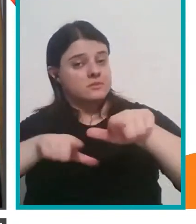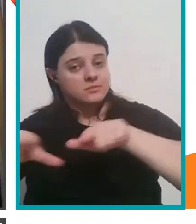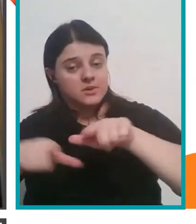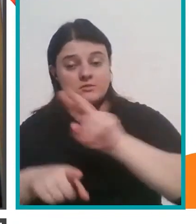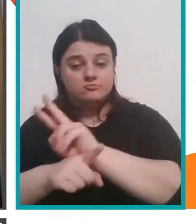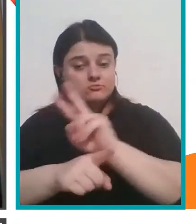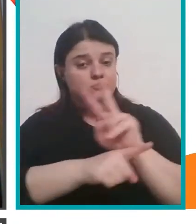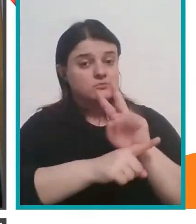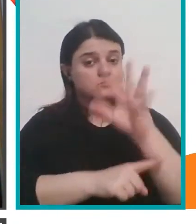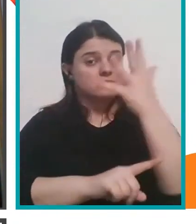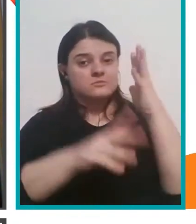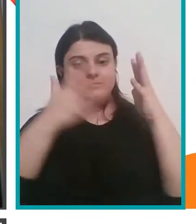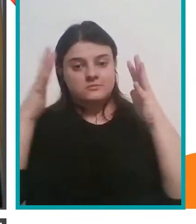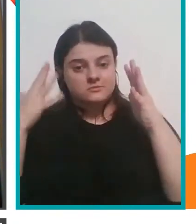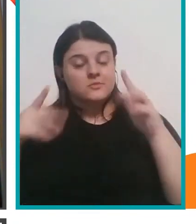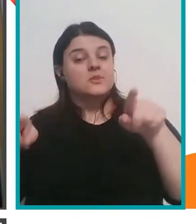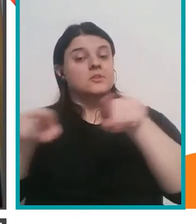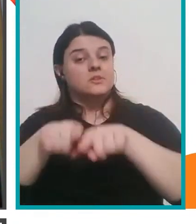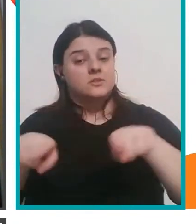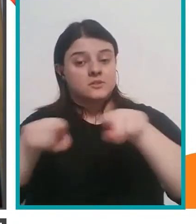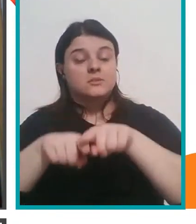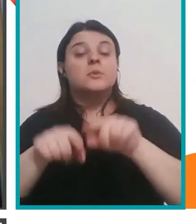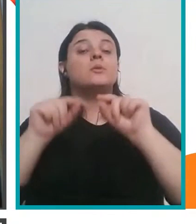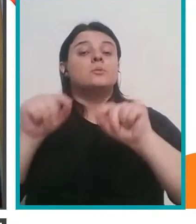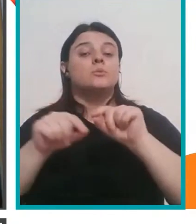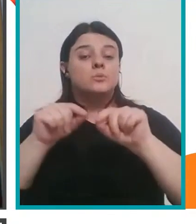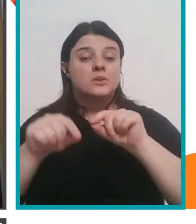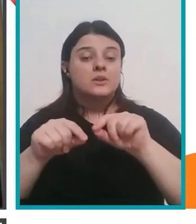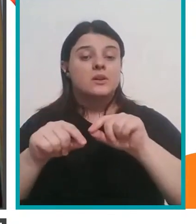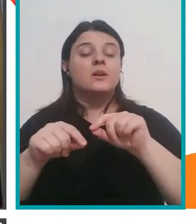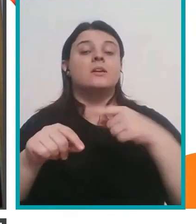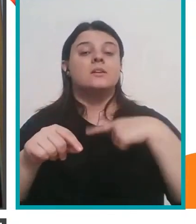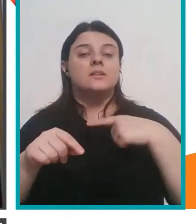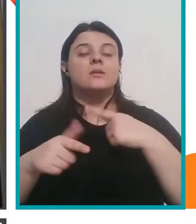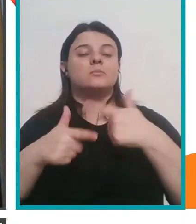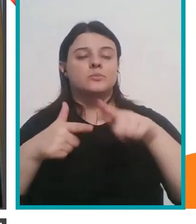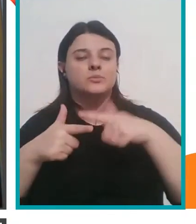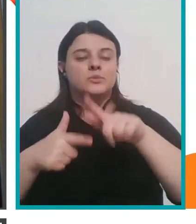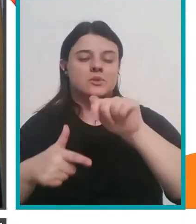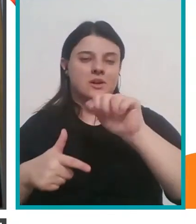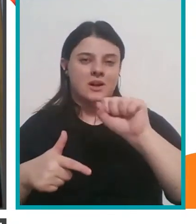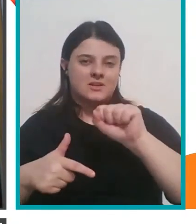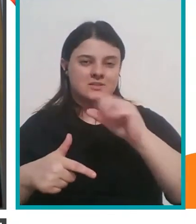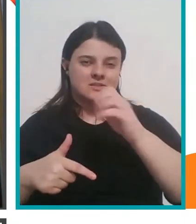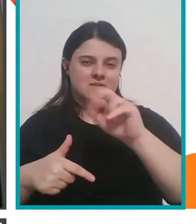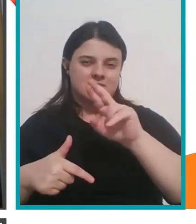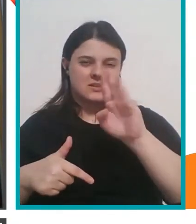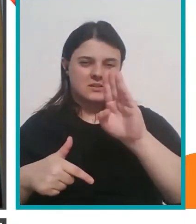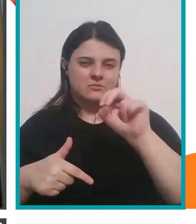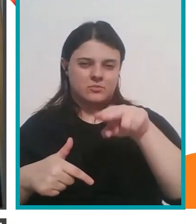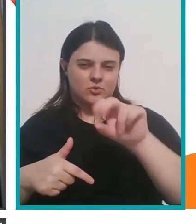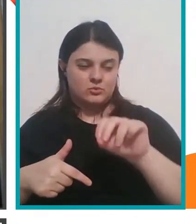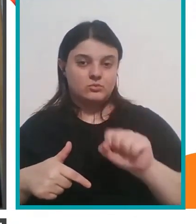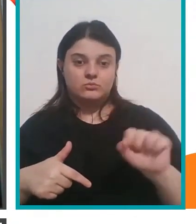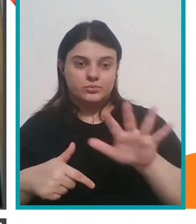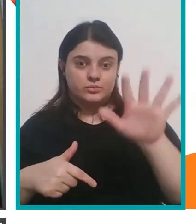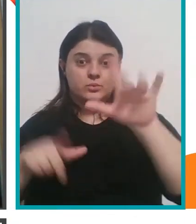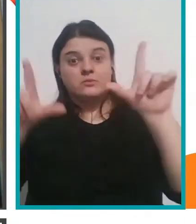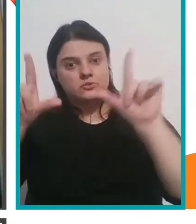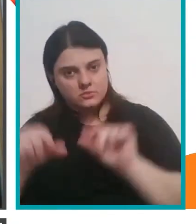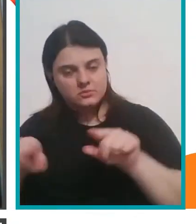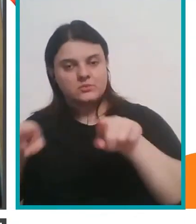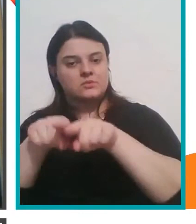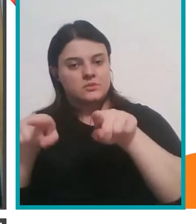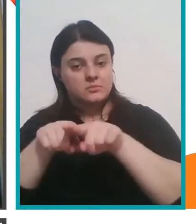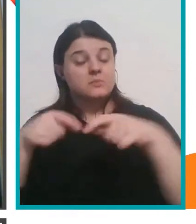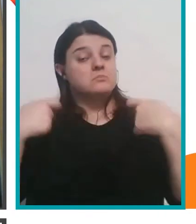meio ambiente, ao mesmo tempo que diminua aí as emissões de carbono. Eu acho que a gente precisa, inclusive, dar um